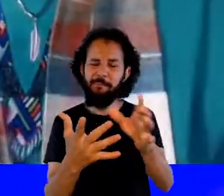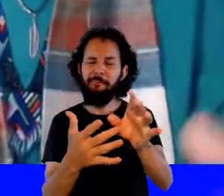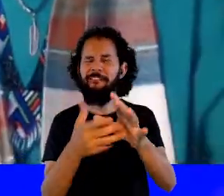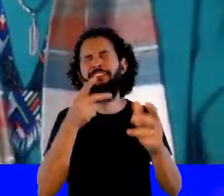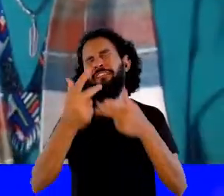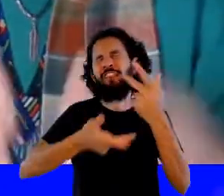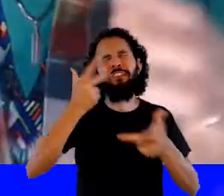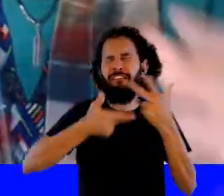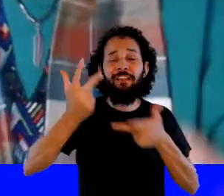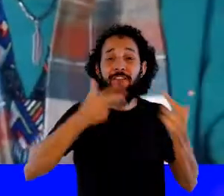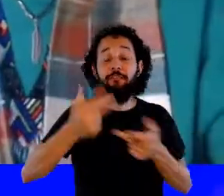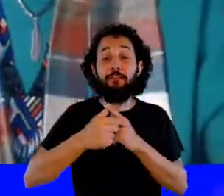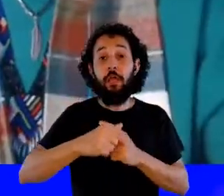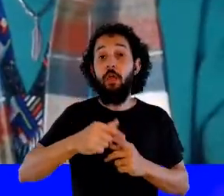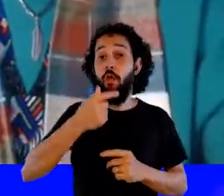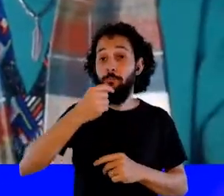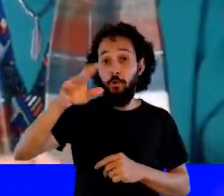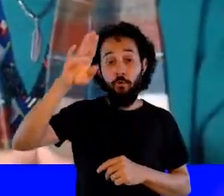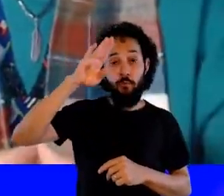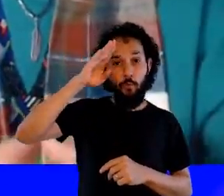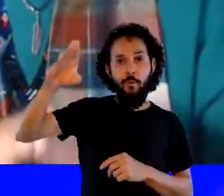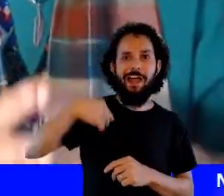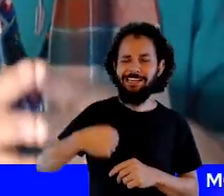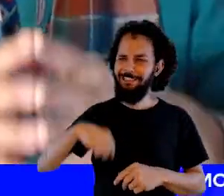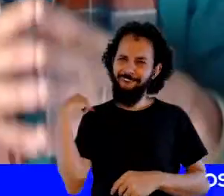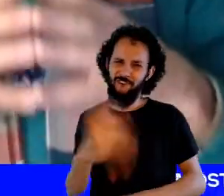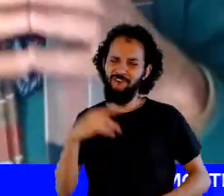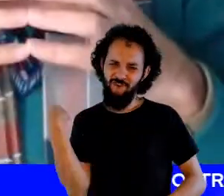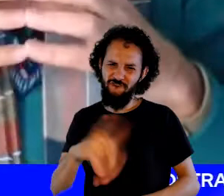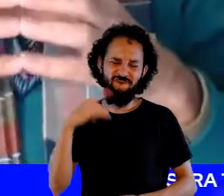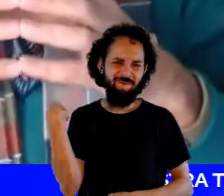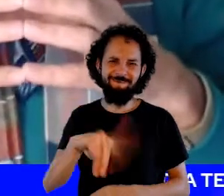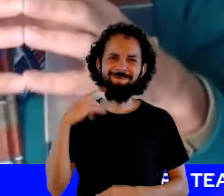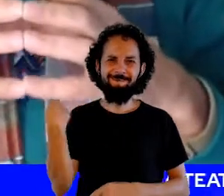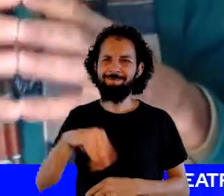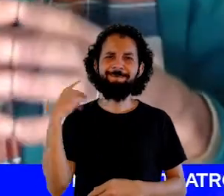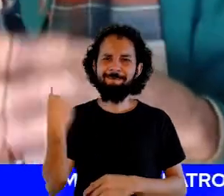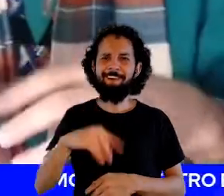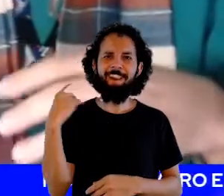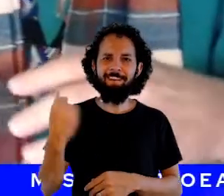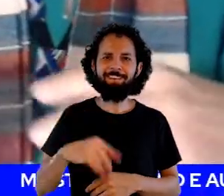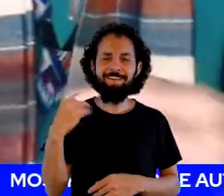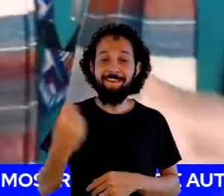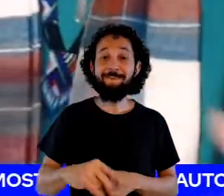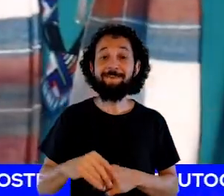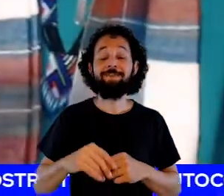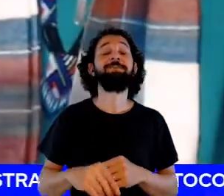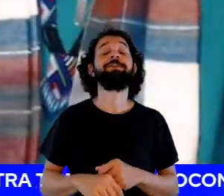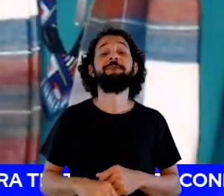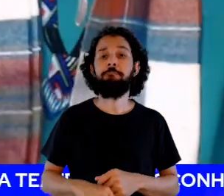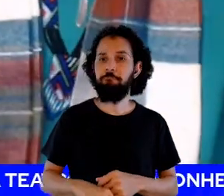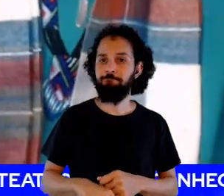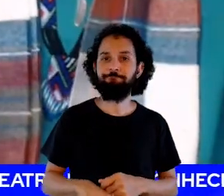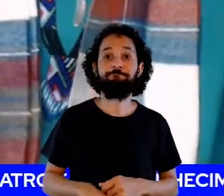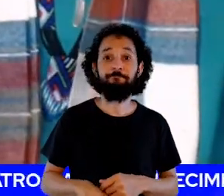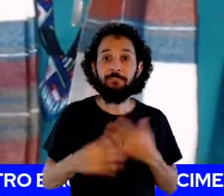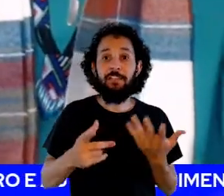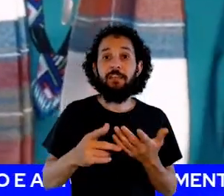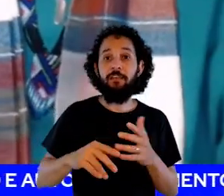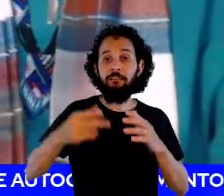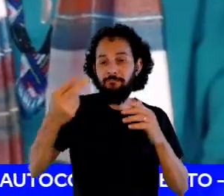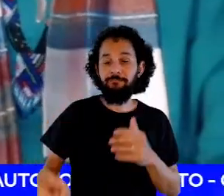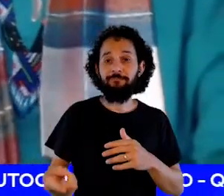guardas se reuniram e deram uma surra, coitada, mas uma surra que ela ficou jogada numa sarjeta por horas e